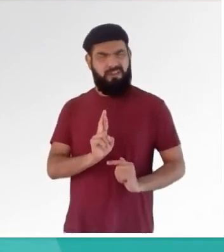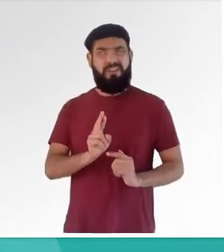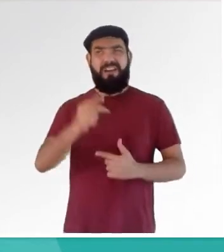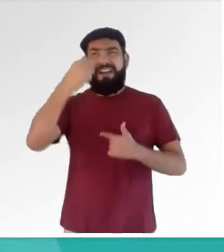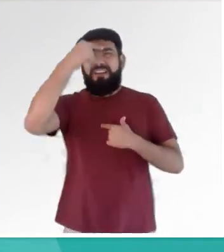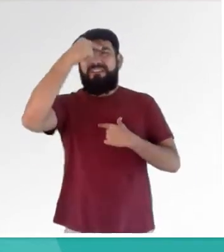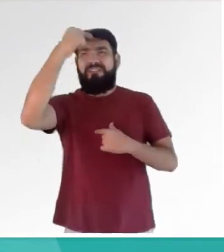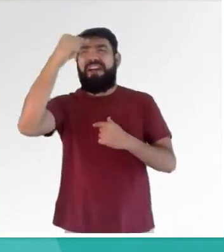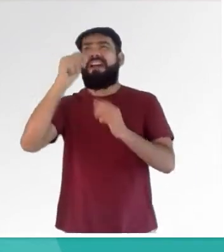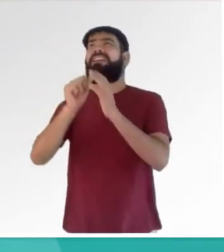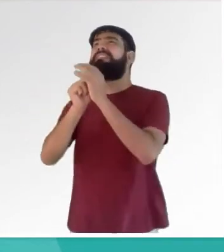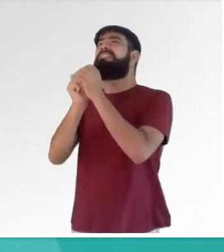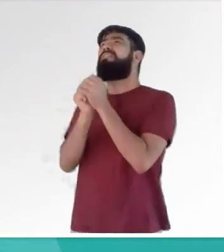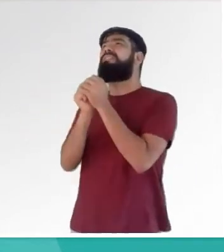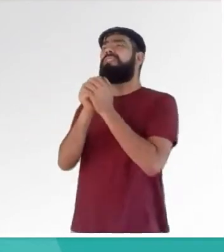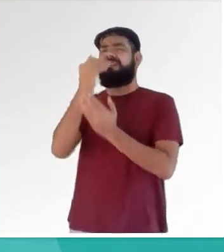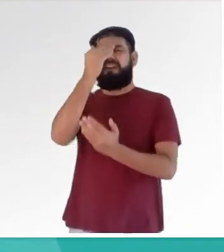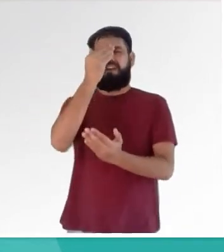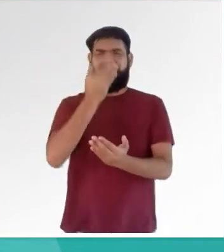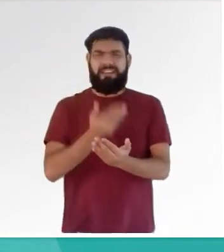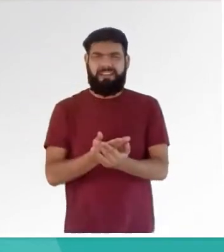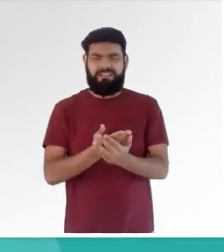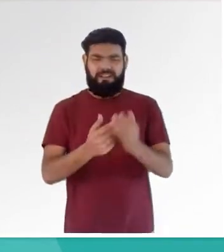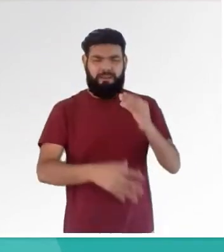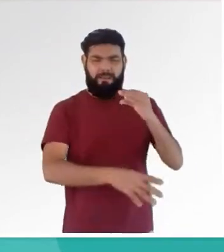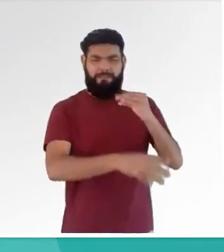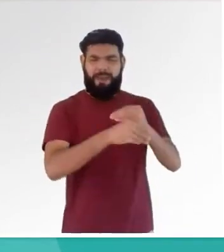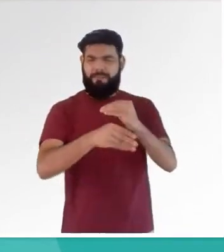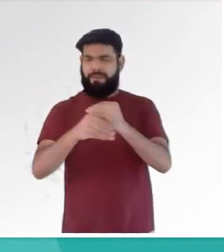crença. Elementos constitutivos da religião.